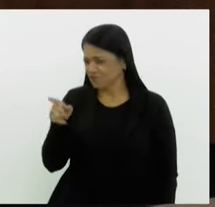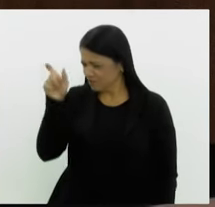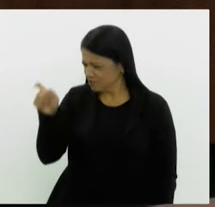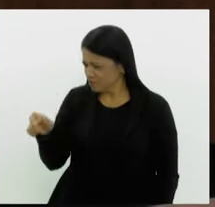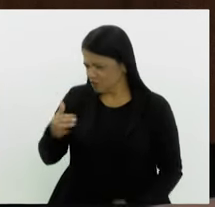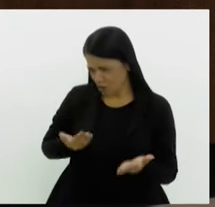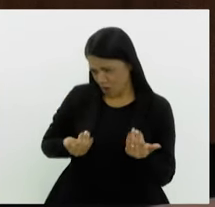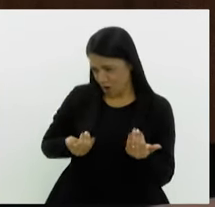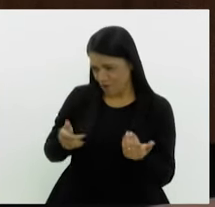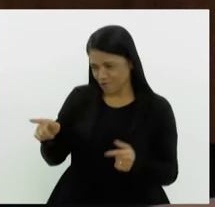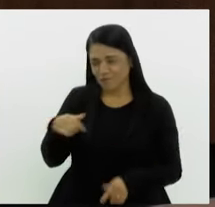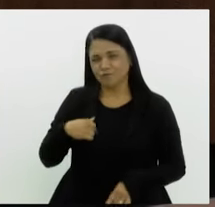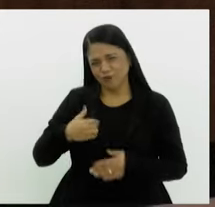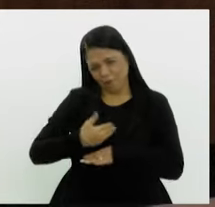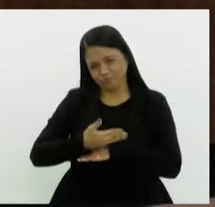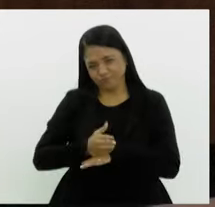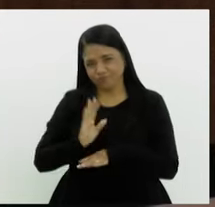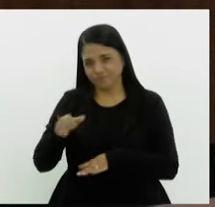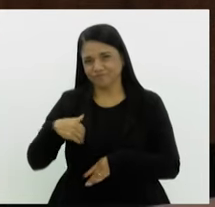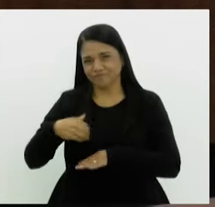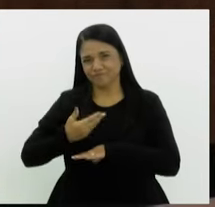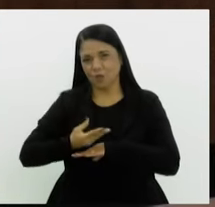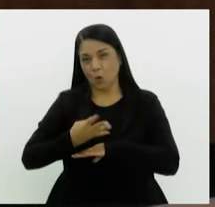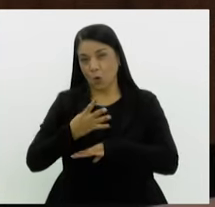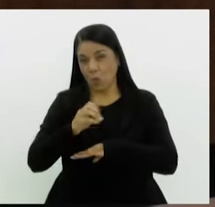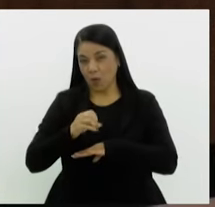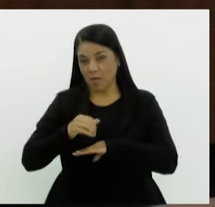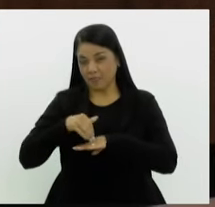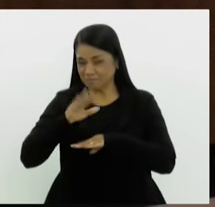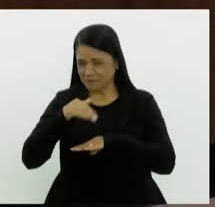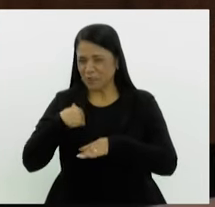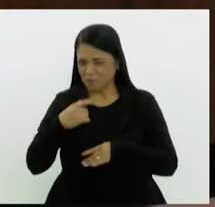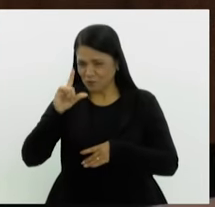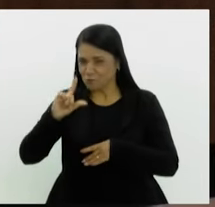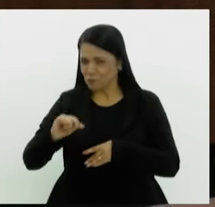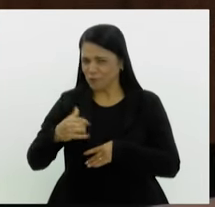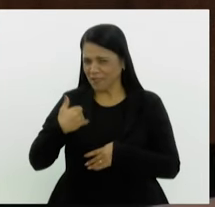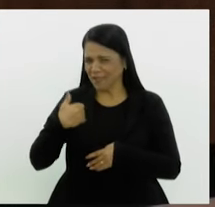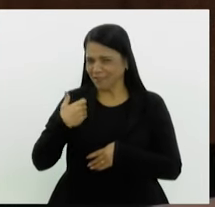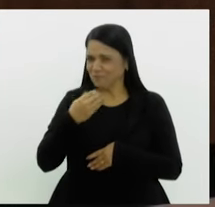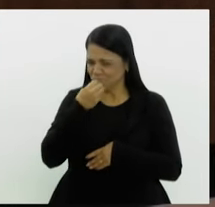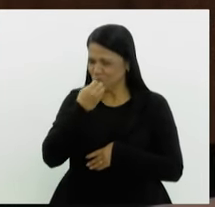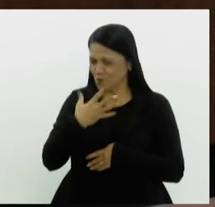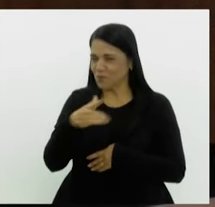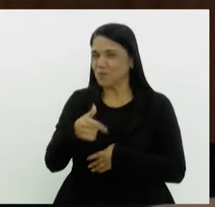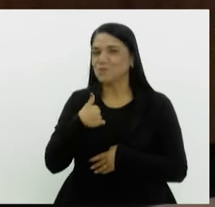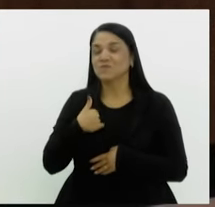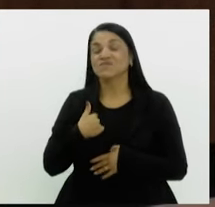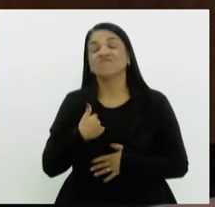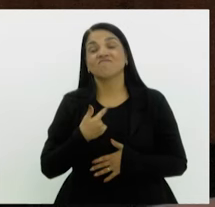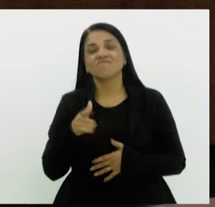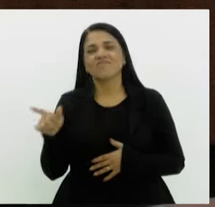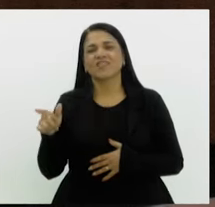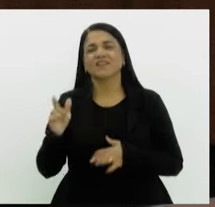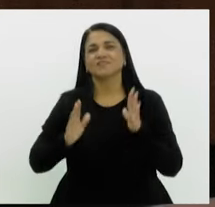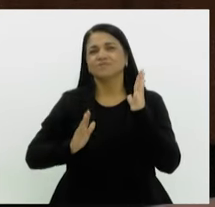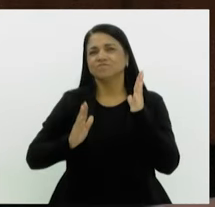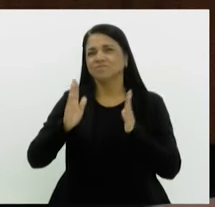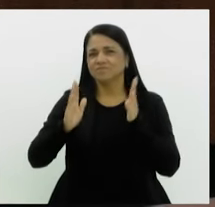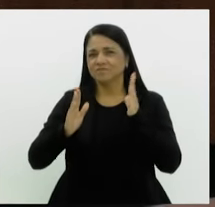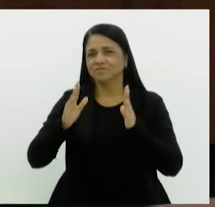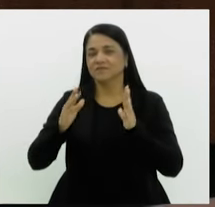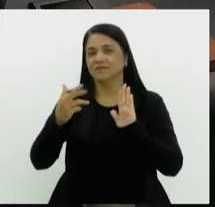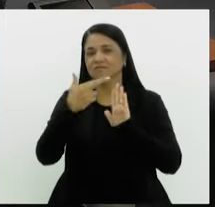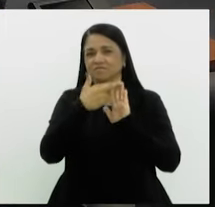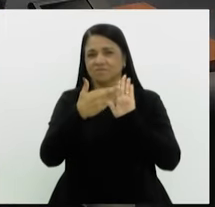pouquinho disso aí, mas eu estou gostando de Vossa Excelência. Continua diminuindo aí. Não, é porque durante... O Luiz Paulo